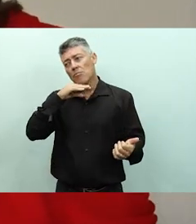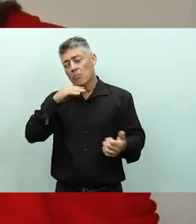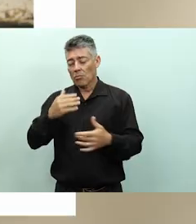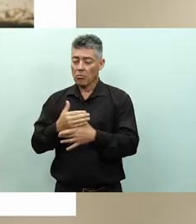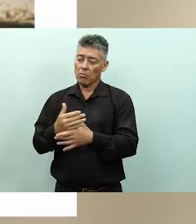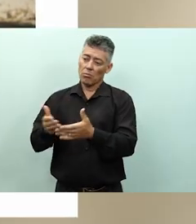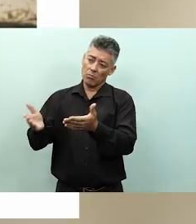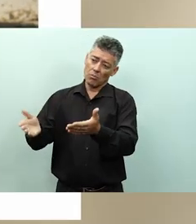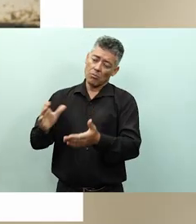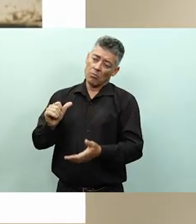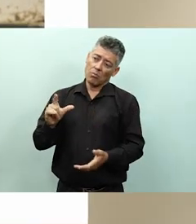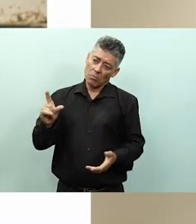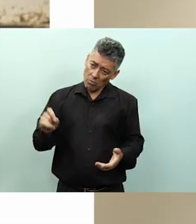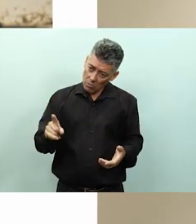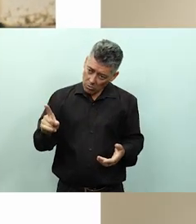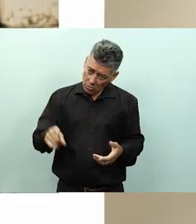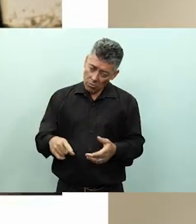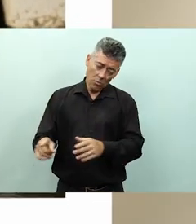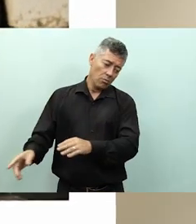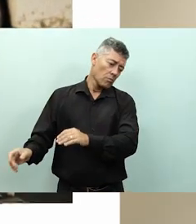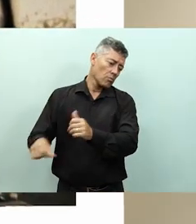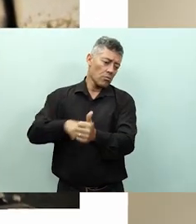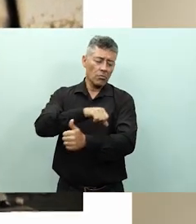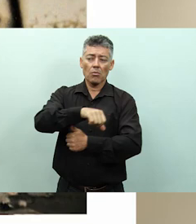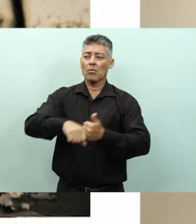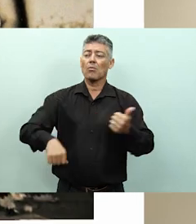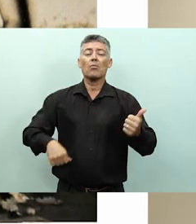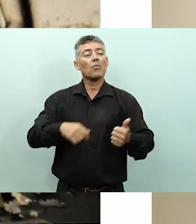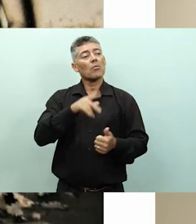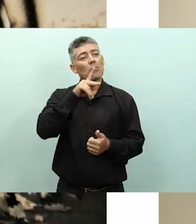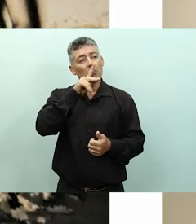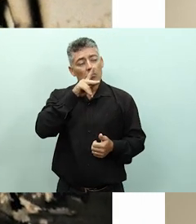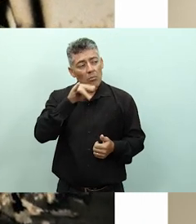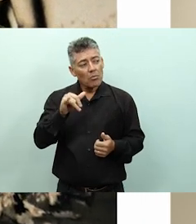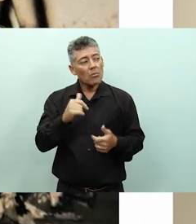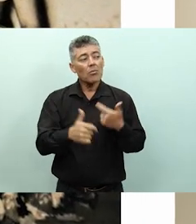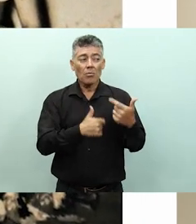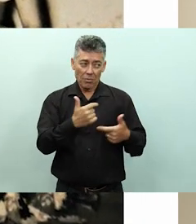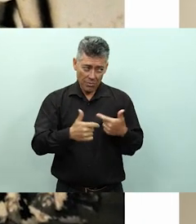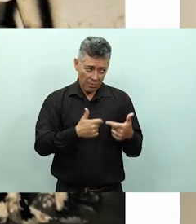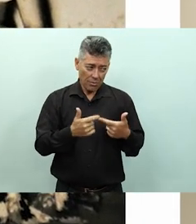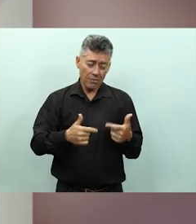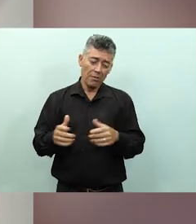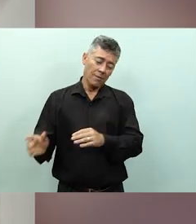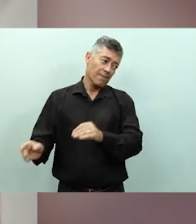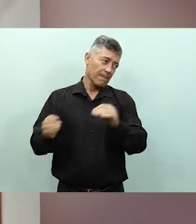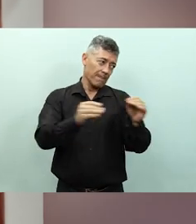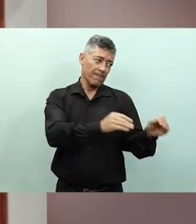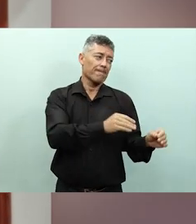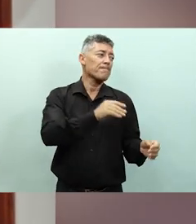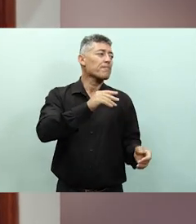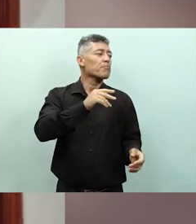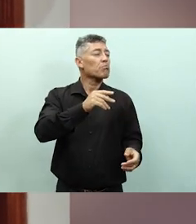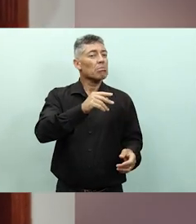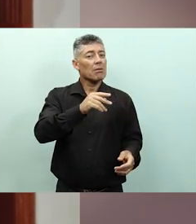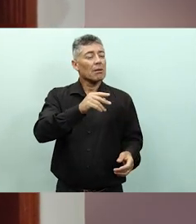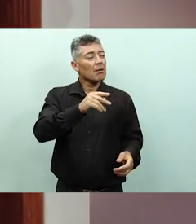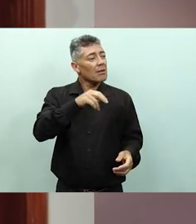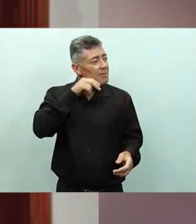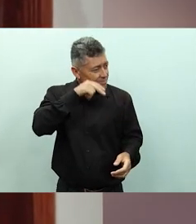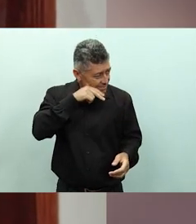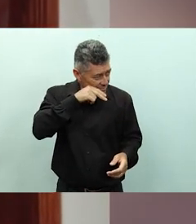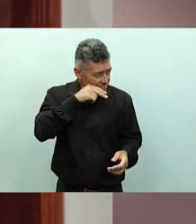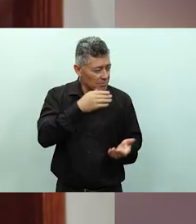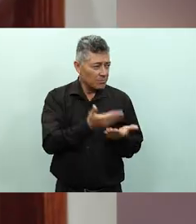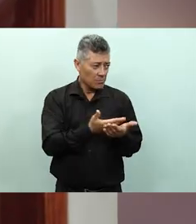cidade de Caicó. Com a mudança de emprego do pai, aos 14 anos, Vilma passou a morar em Natal. Na capital potiguara, estudou